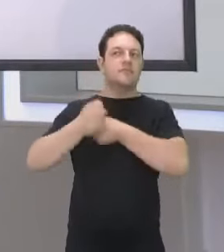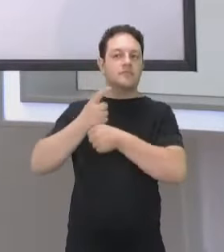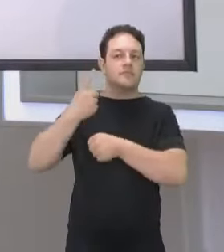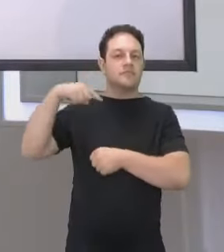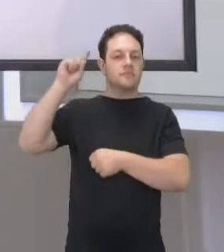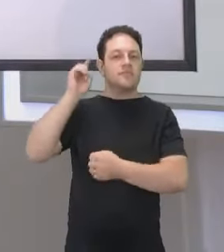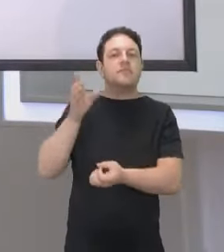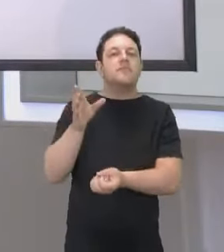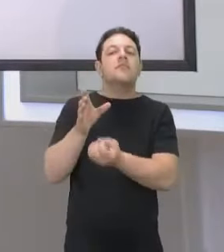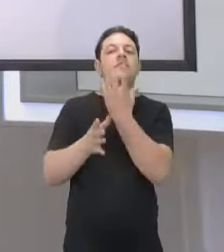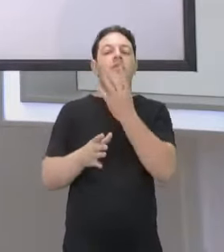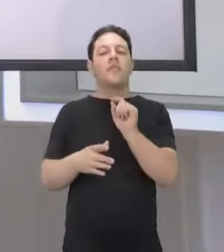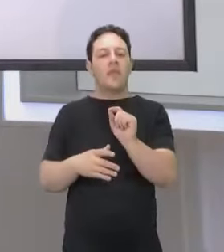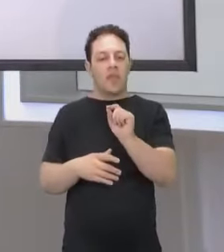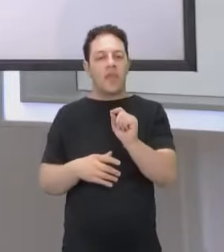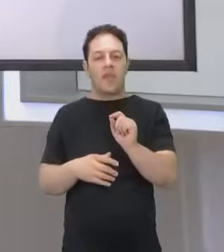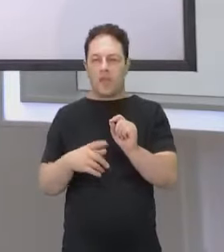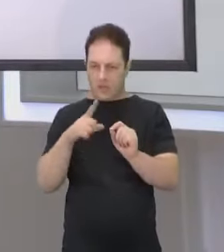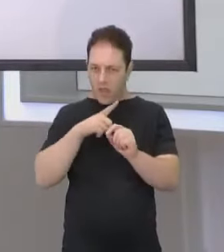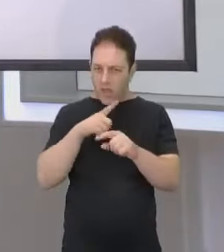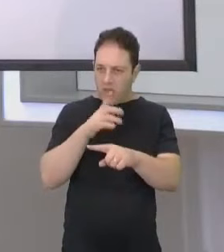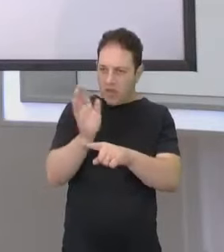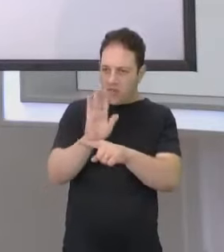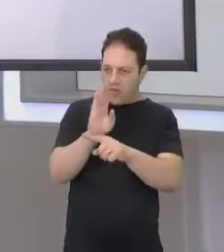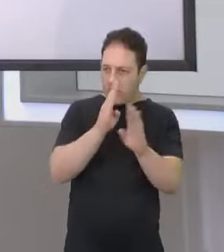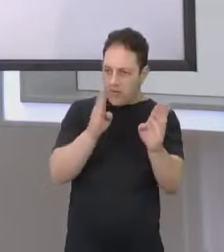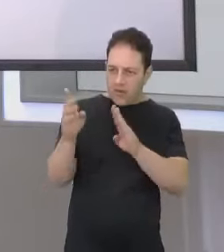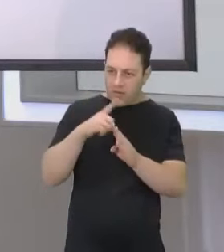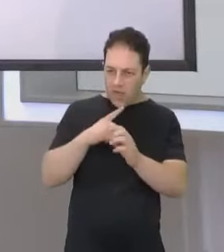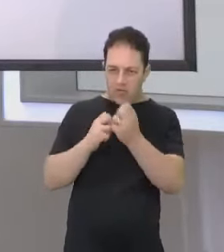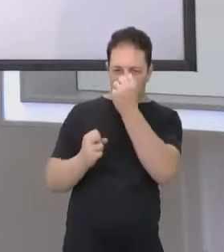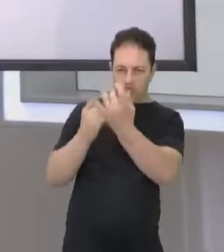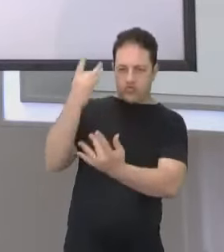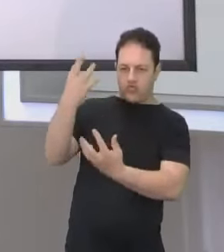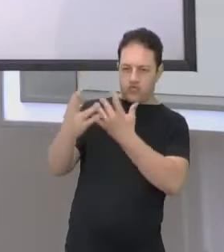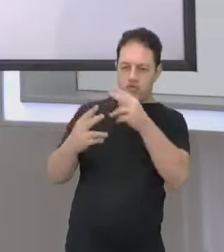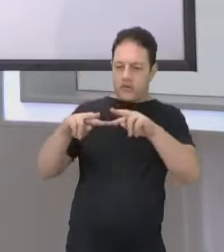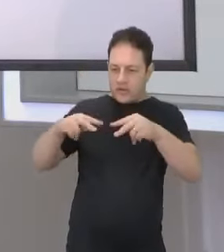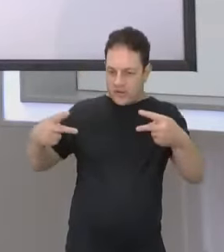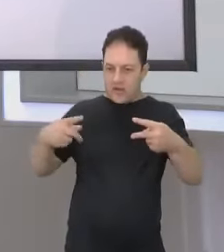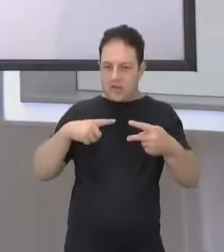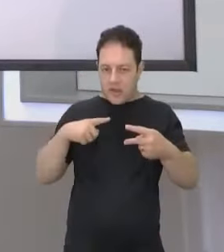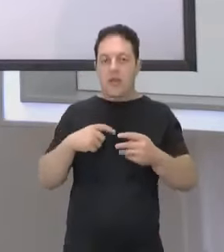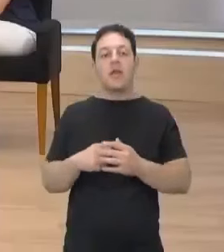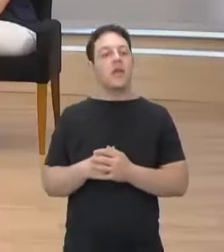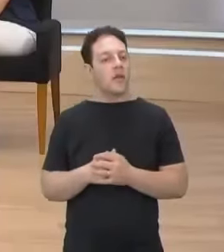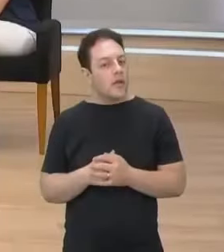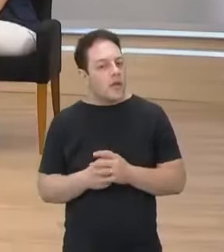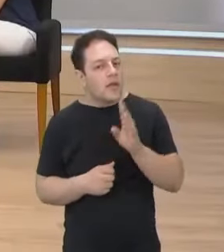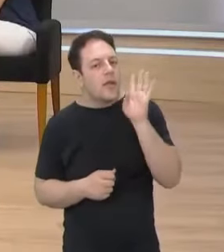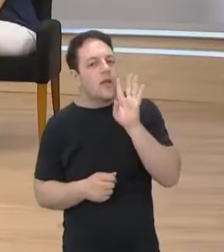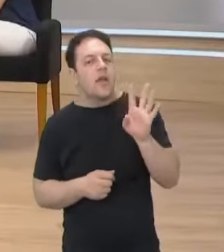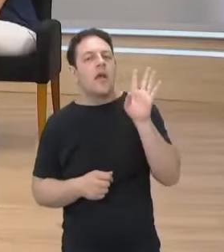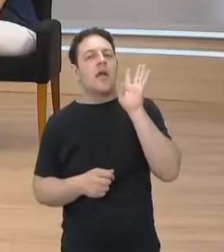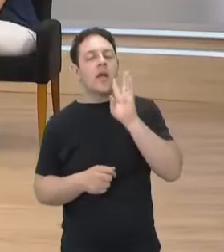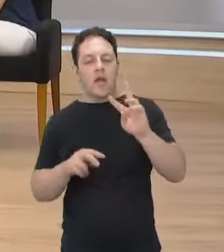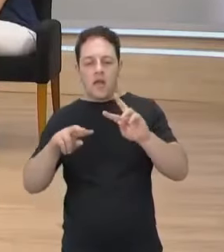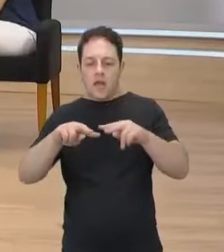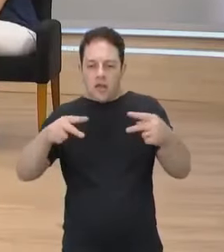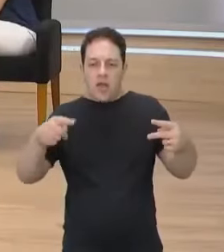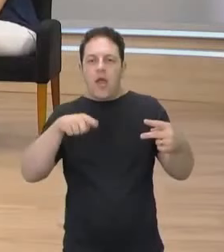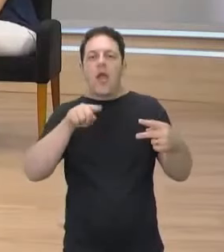foi criado... Eles têm o vídeo do incêndio? O link no final? Tem. Muito legal o material